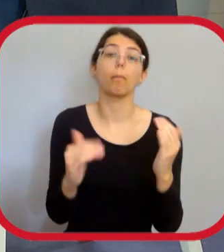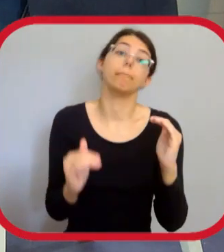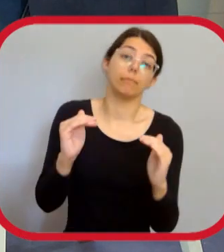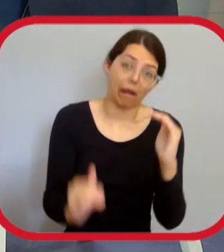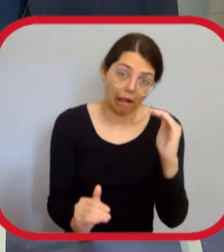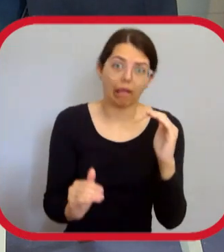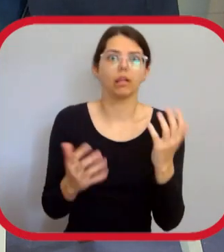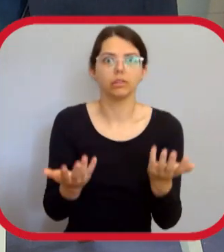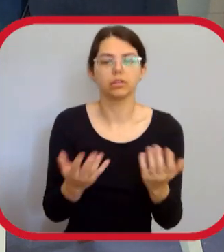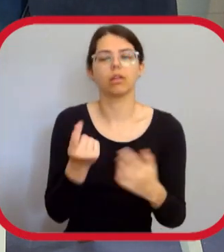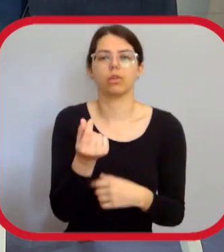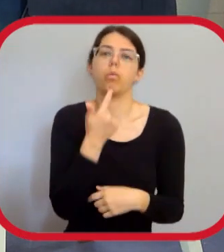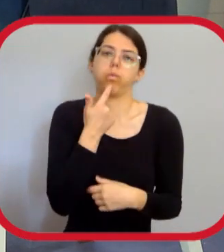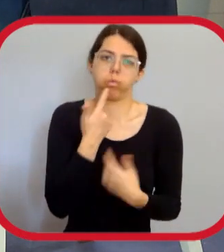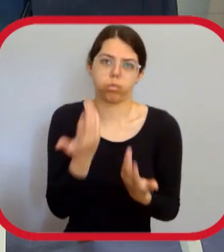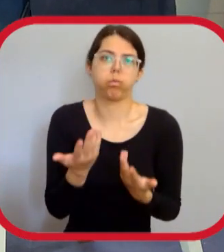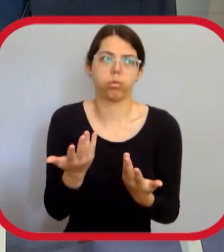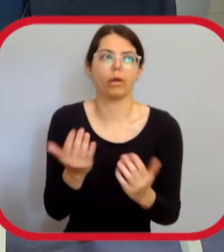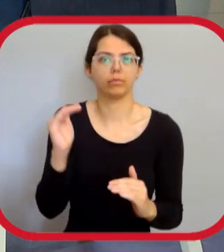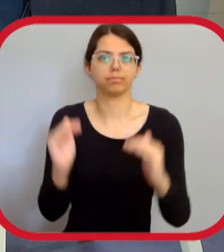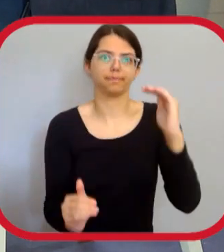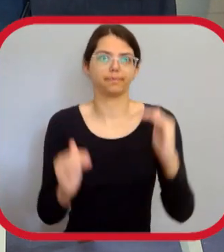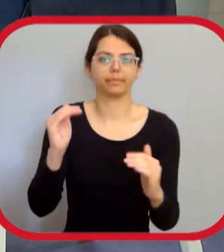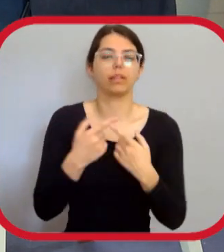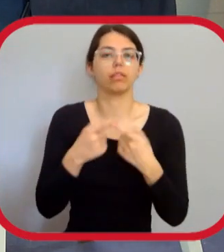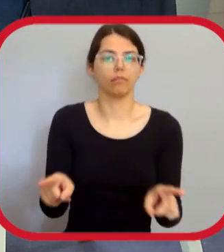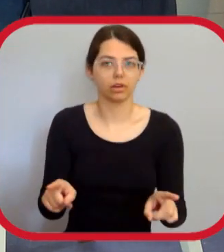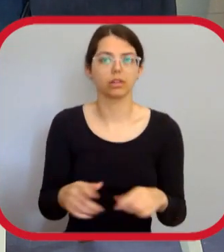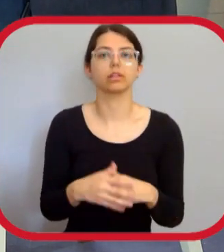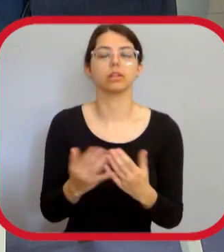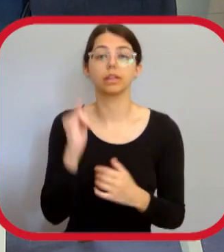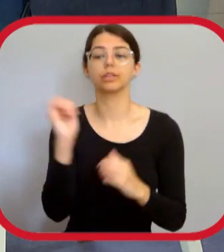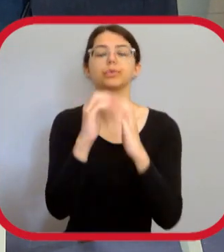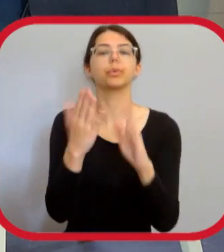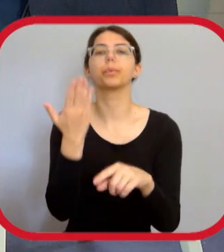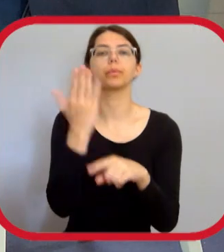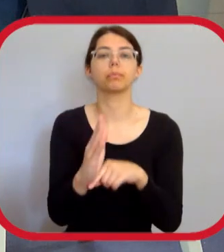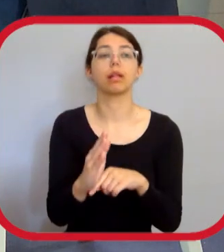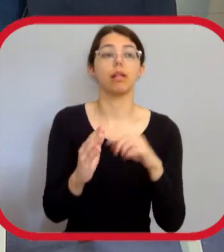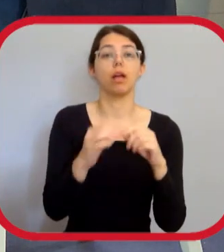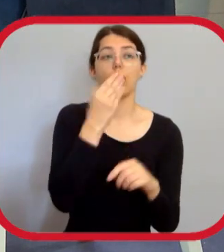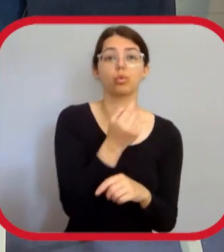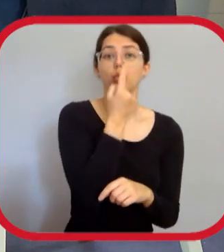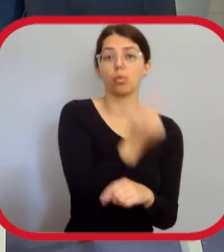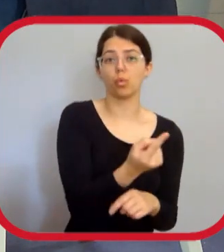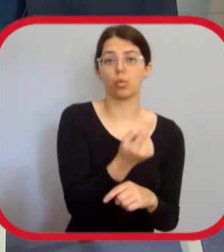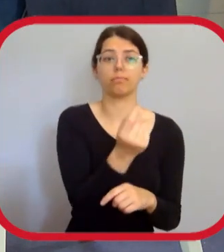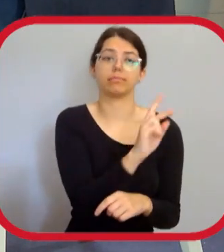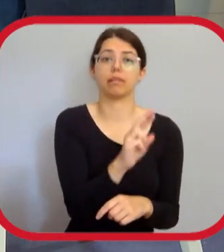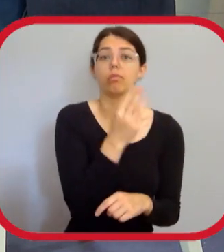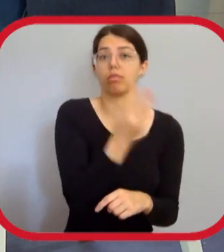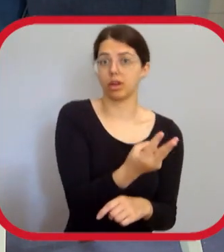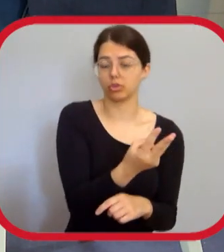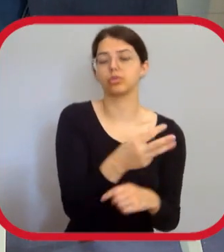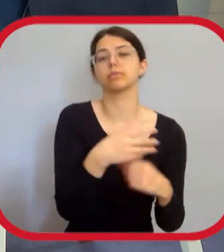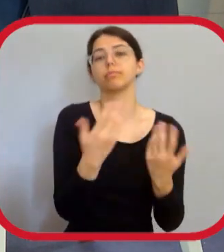ou pode ser 0,5% ou mais, é muito dinheiro que está em jogo. Quando, por exemplo, uma instituição tem um fator 3 para